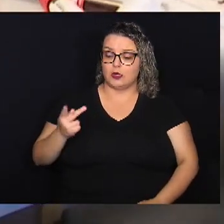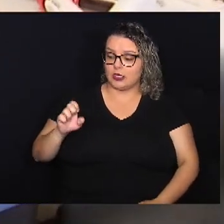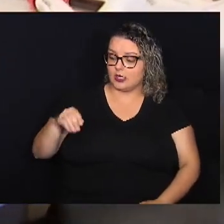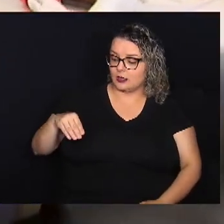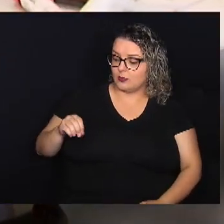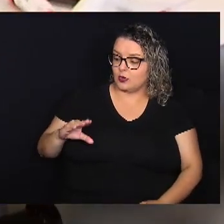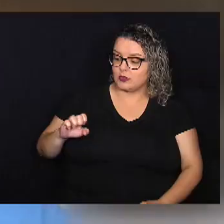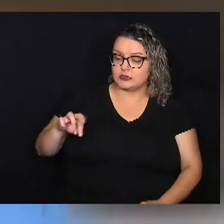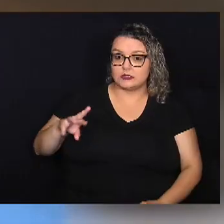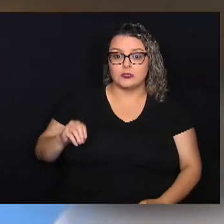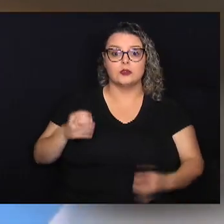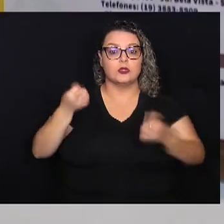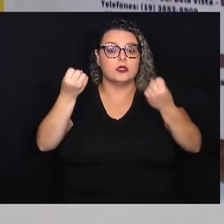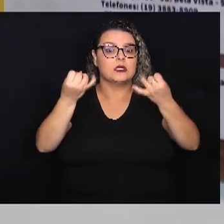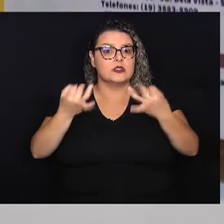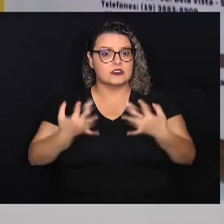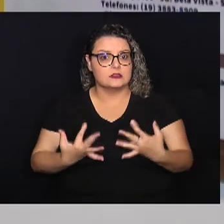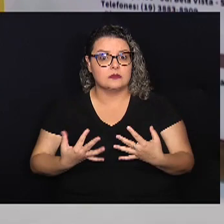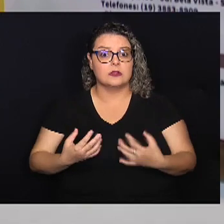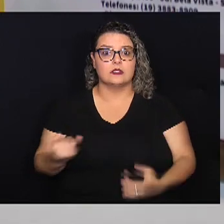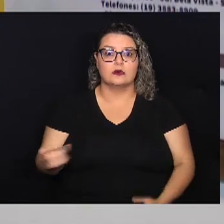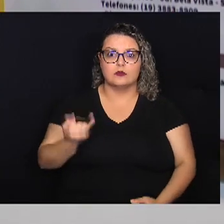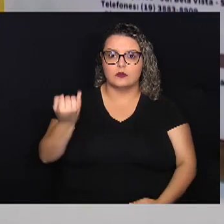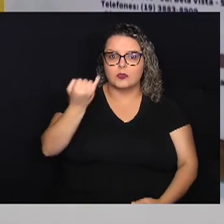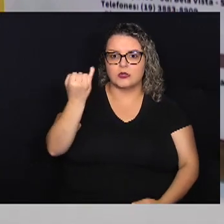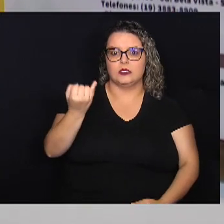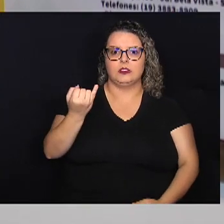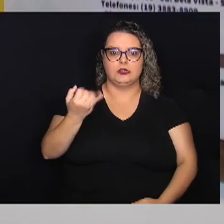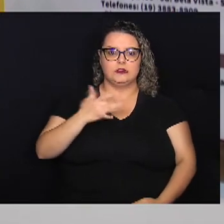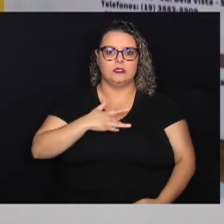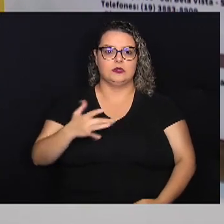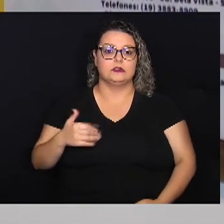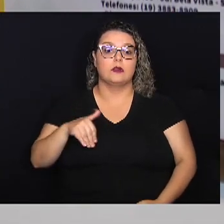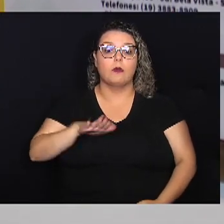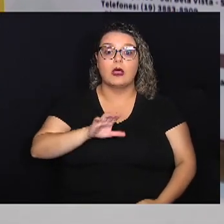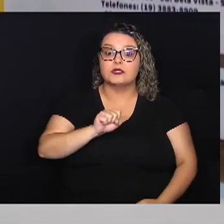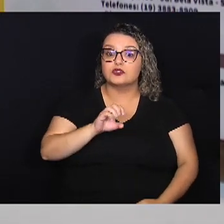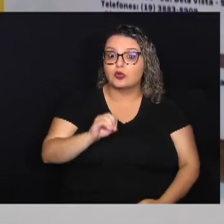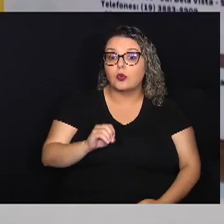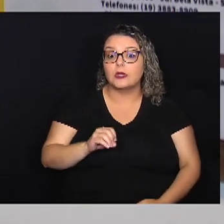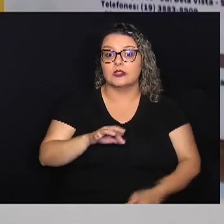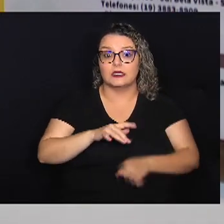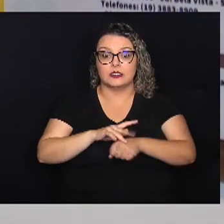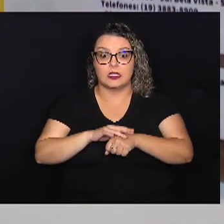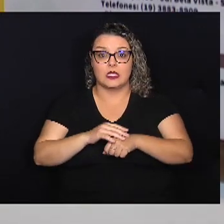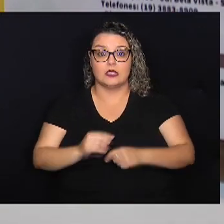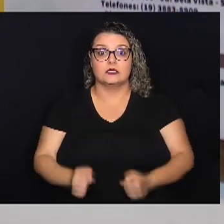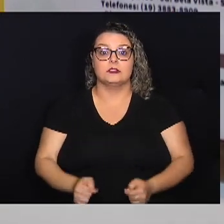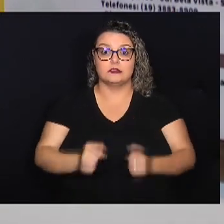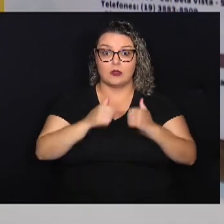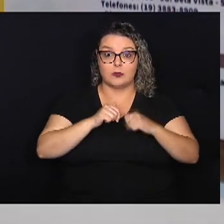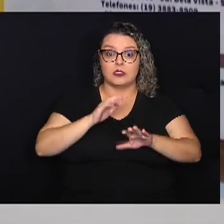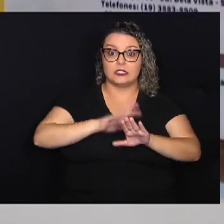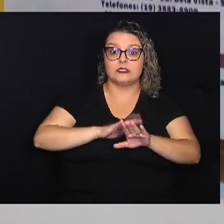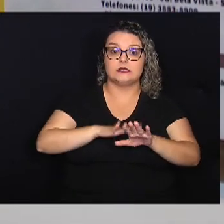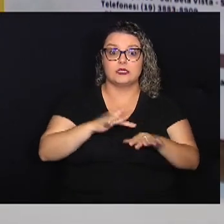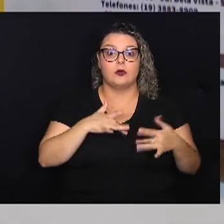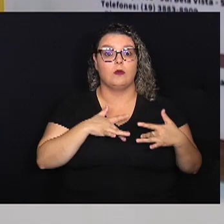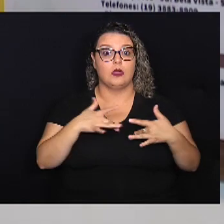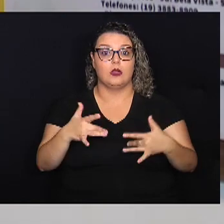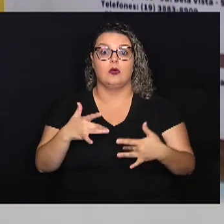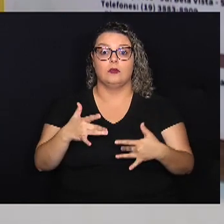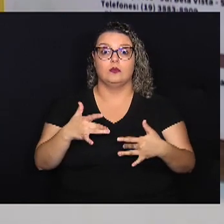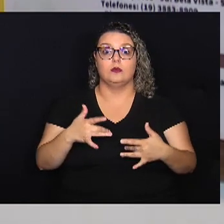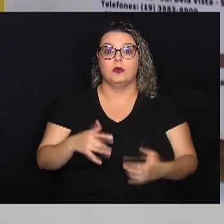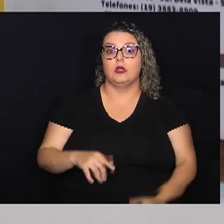explica como é importante a doação. São mais de 80 doenças, que se beneficiam desse ato de doação. São, em geral, pacientes